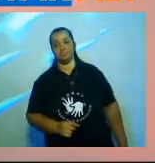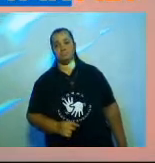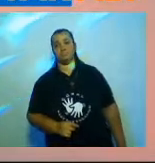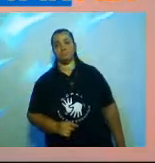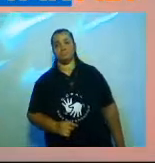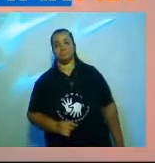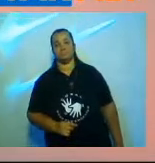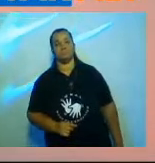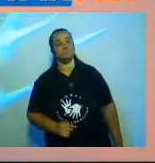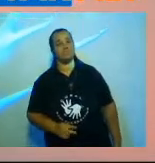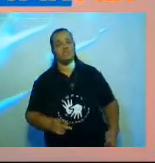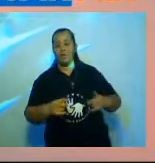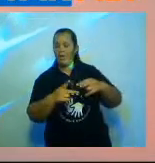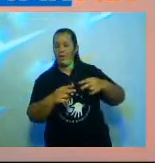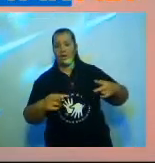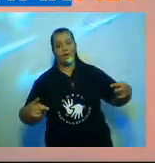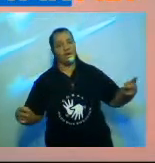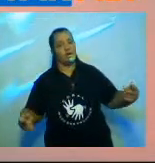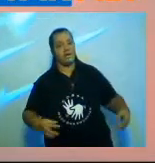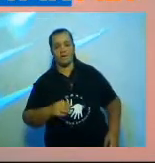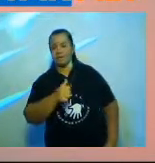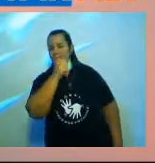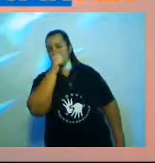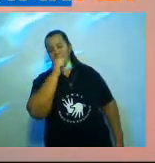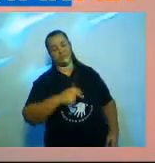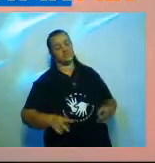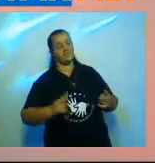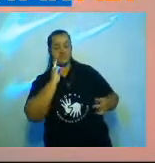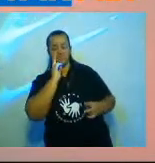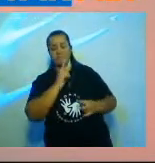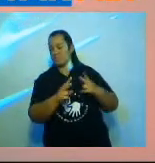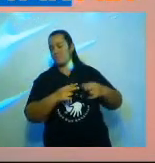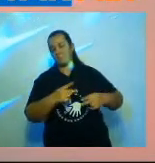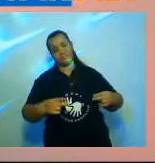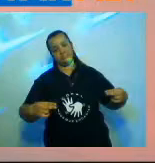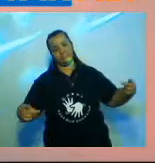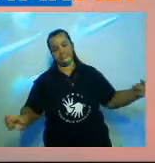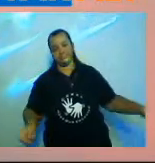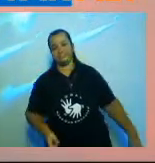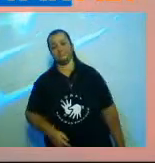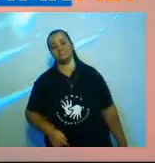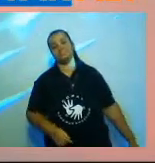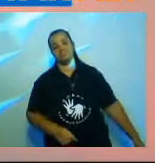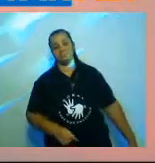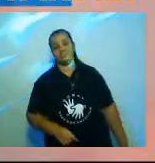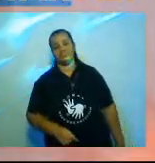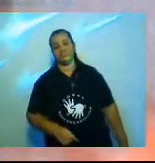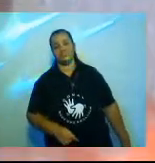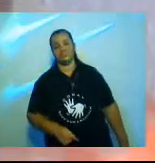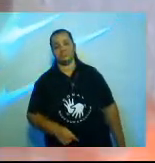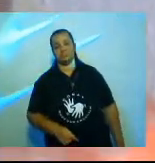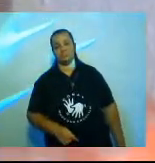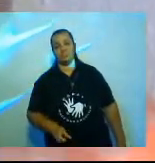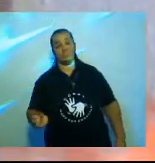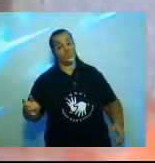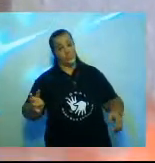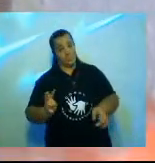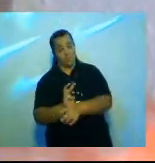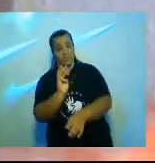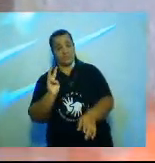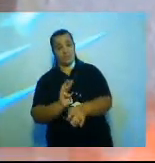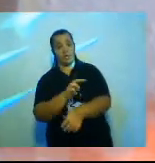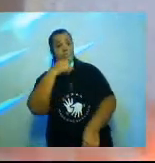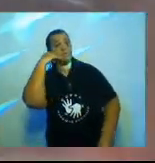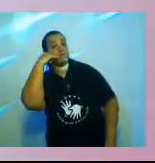Adega Avenida você encontra uma variedade em mais de 200 tipos de vinho. Um deles serve para você, viu? WhatsApp, telefone